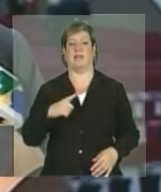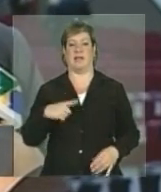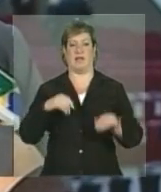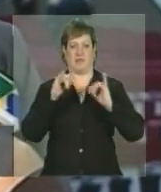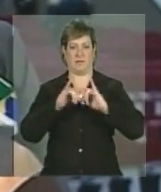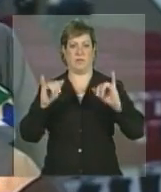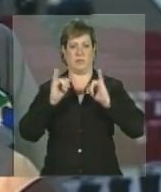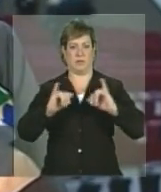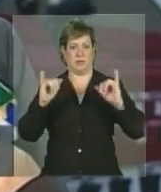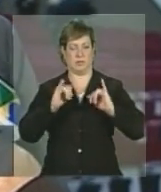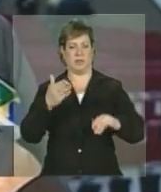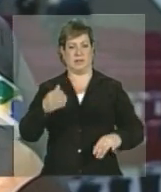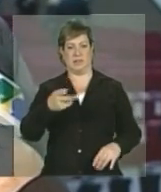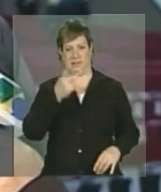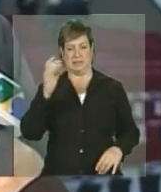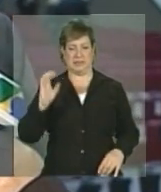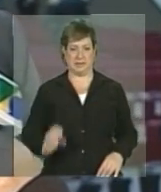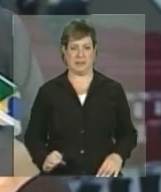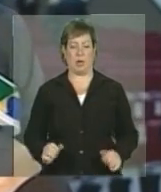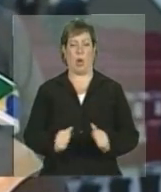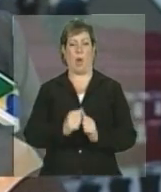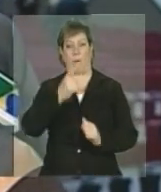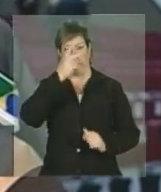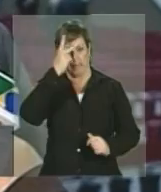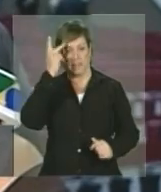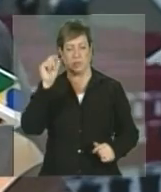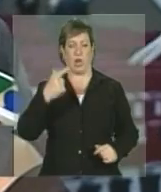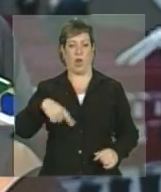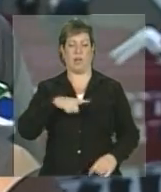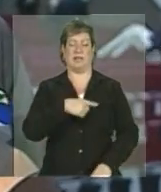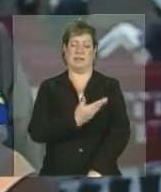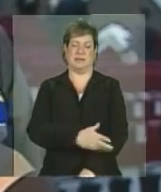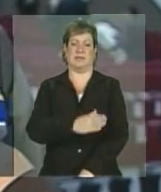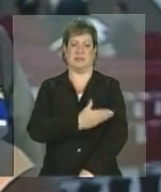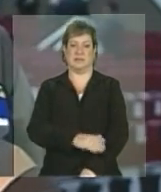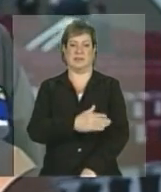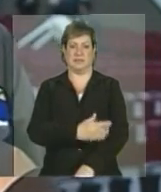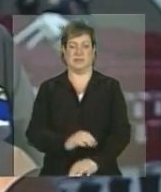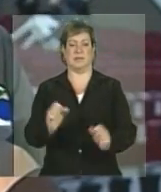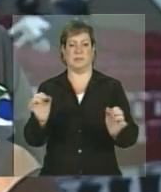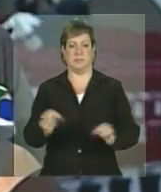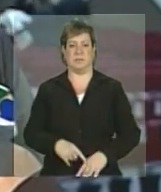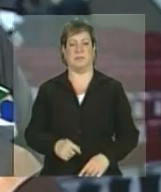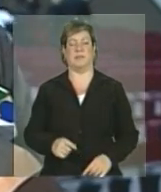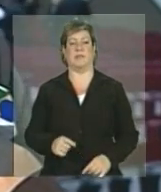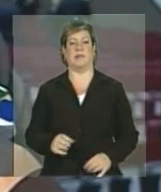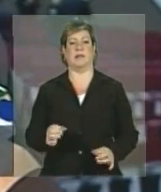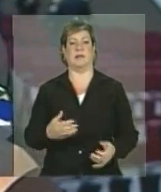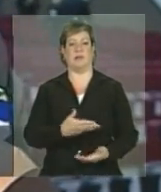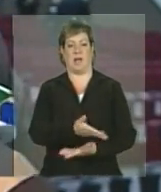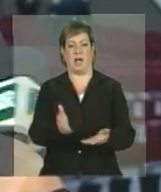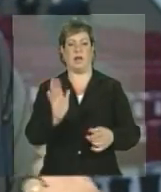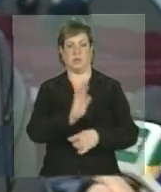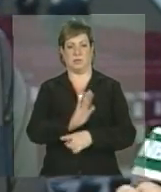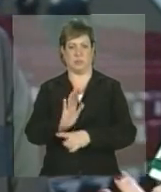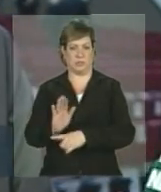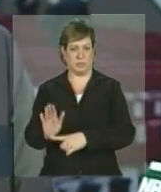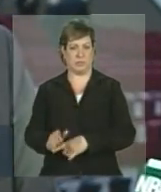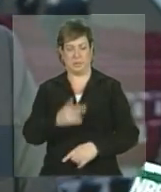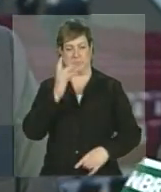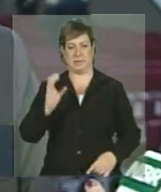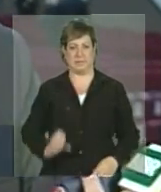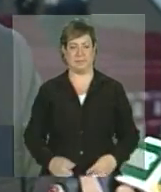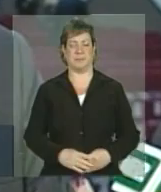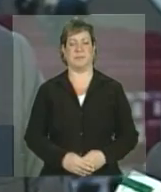de informação ao cidadão, com o pessoal que nós estamos treinando, capacitando, para atender essas demandas dos cidadãos. Mais de